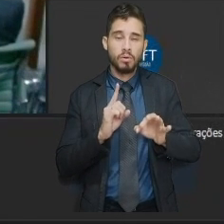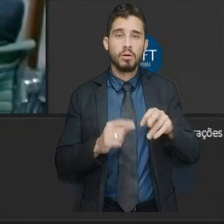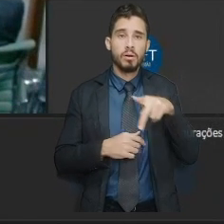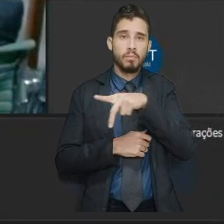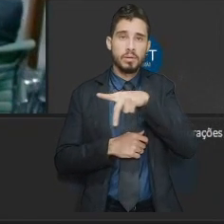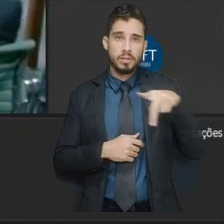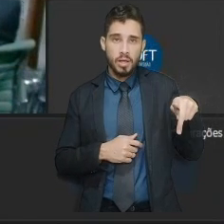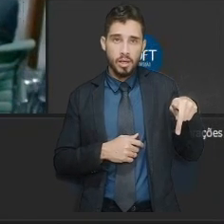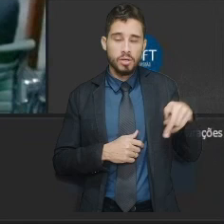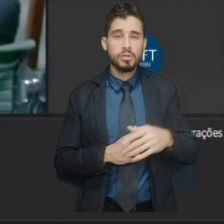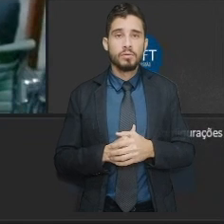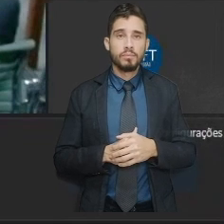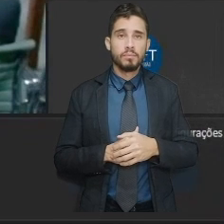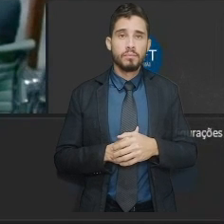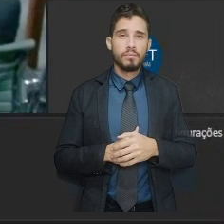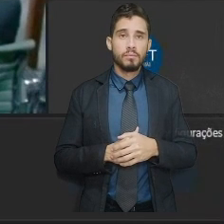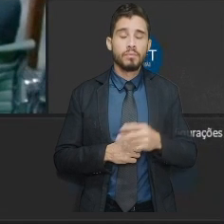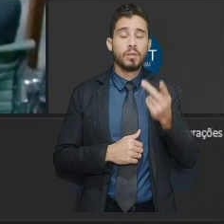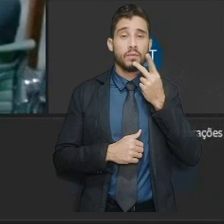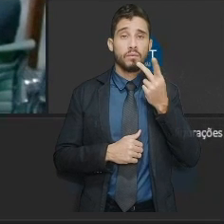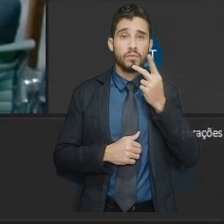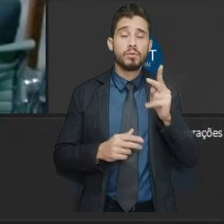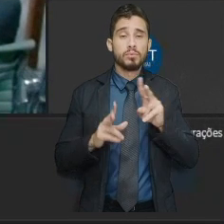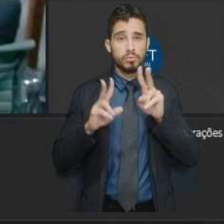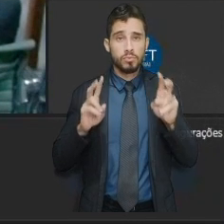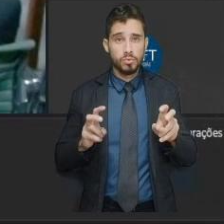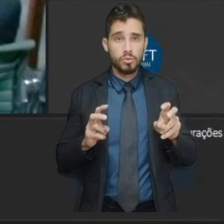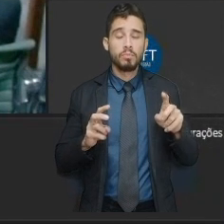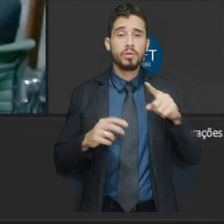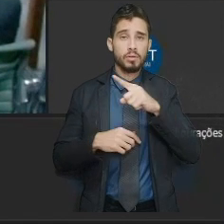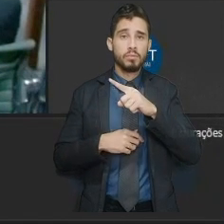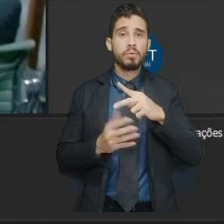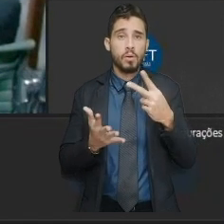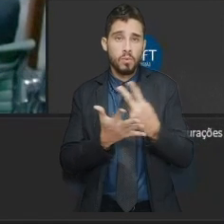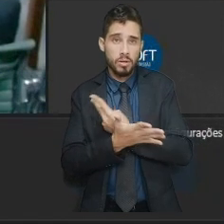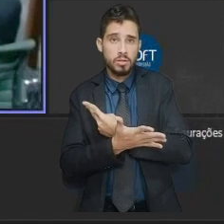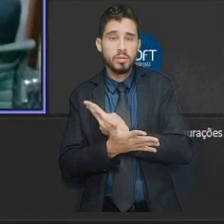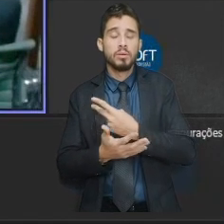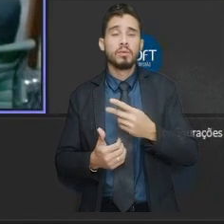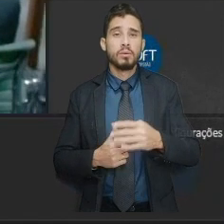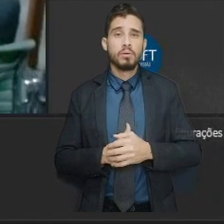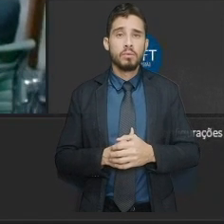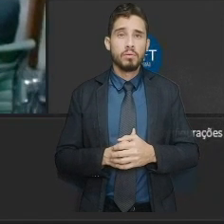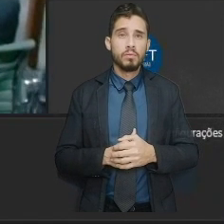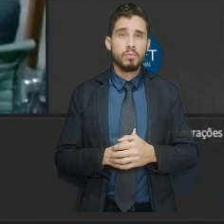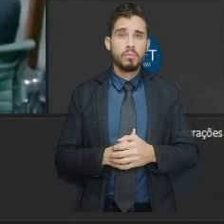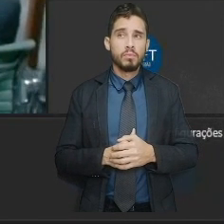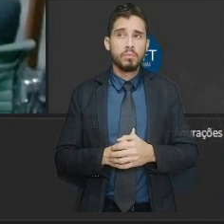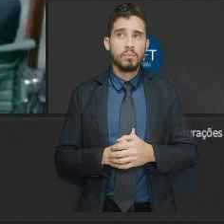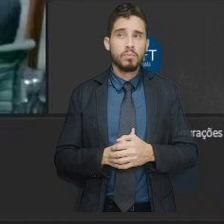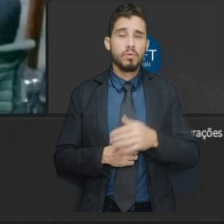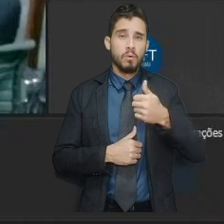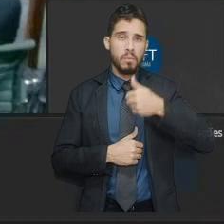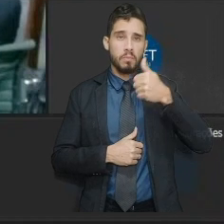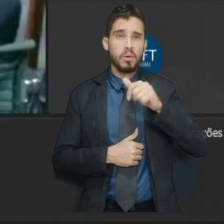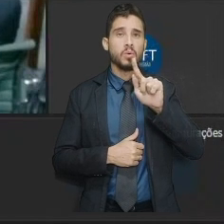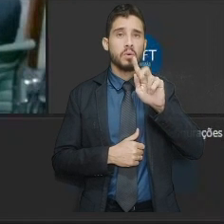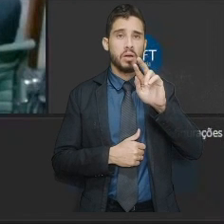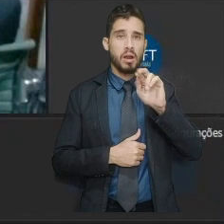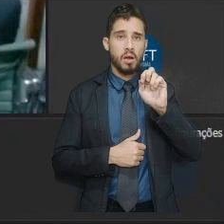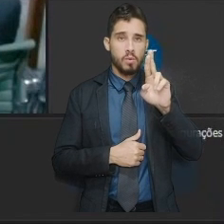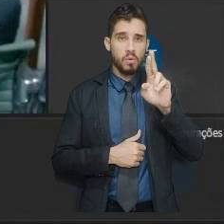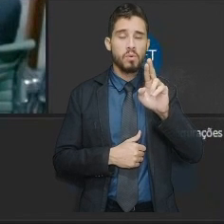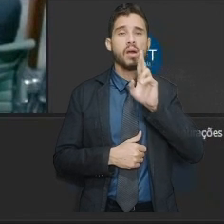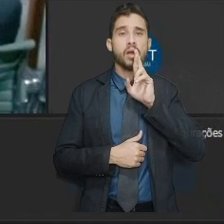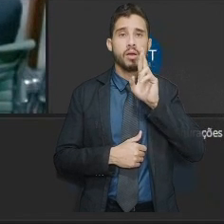desembargador presidente. Excelências, eu sustento aqui pela parte recorrente e pugno pela reforma da decisão prolatada